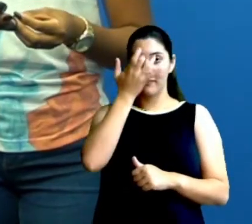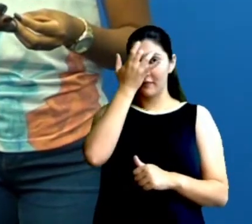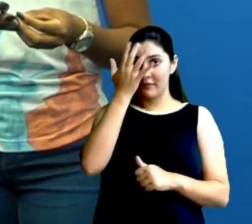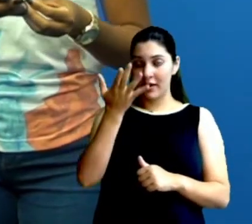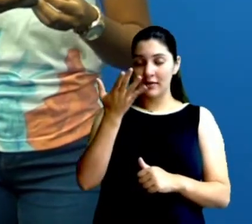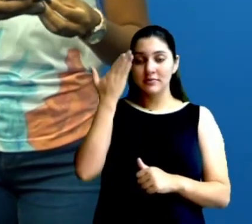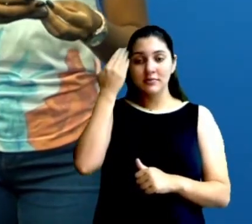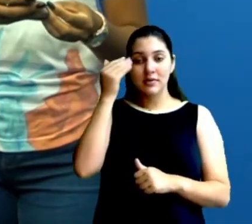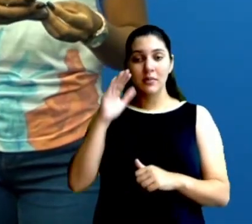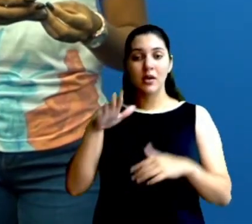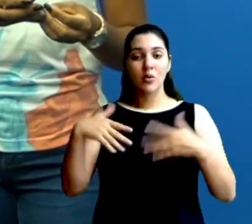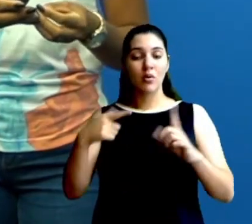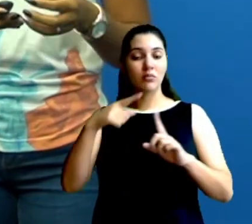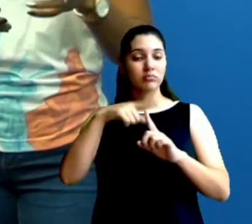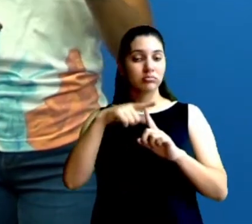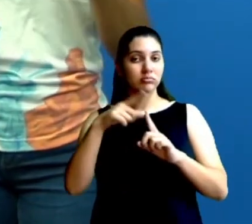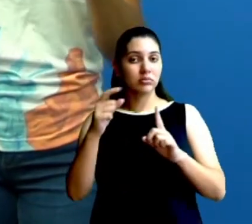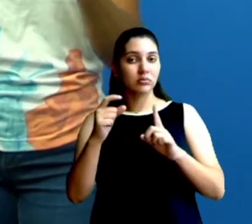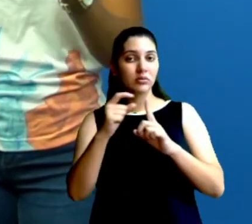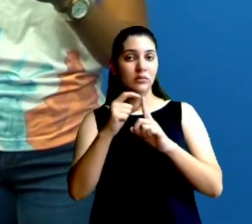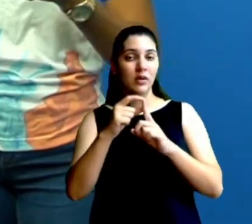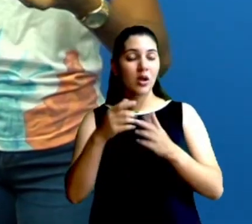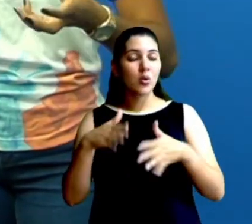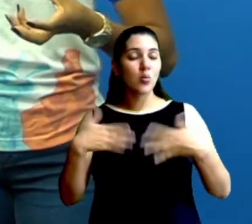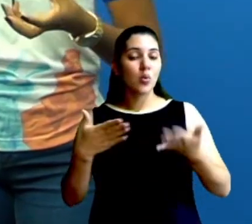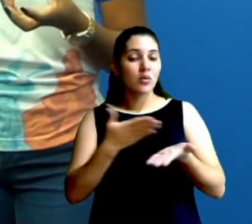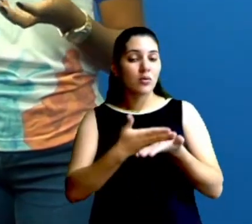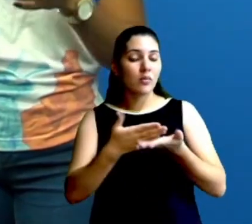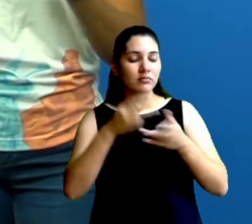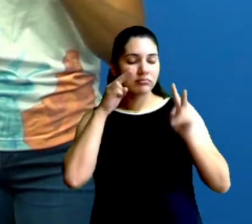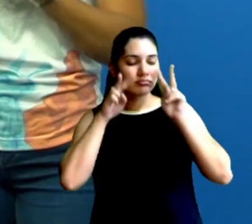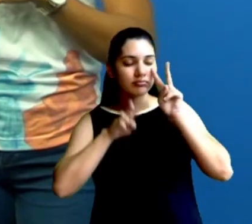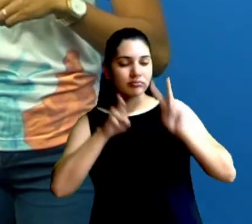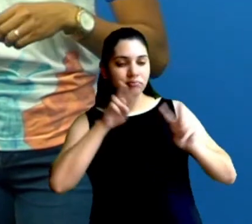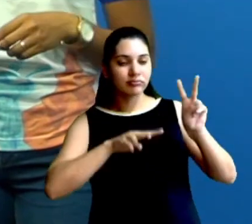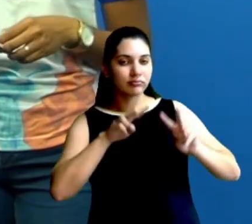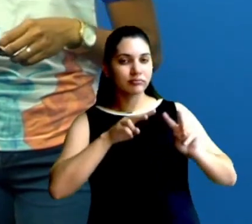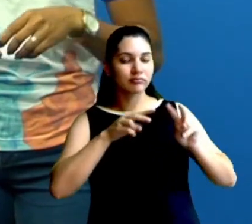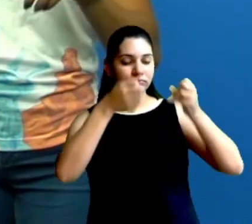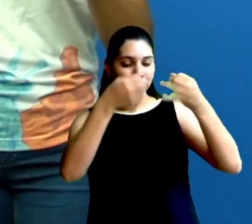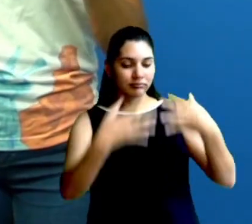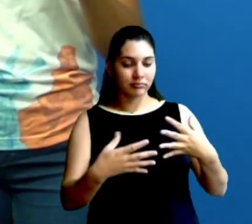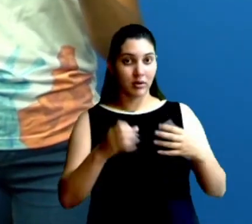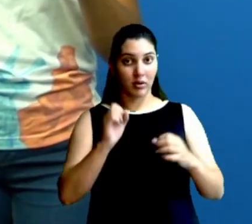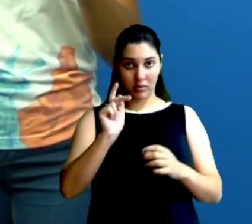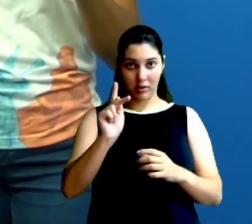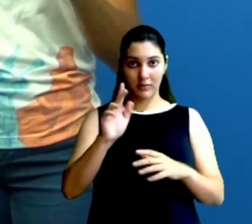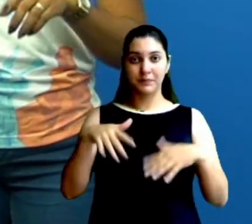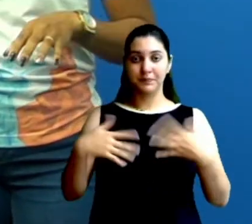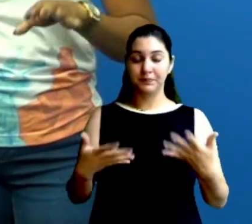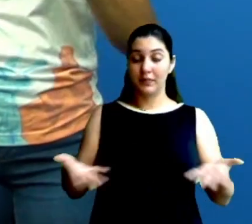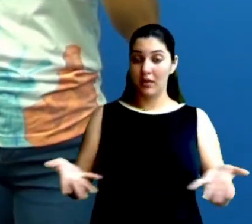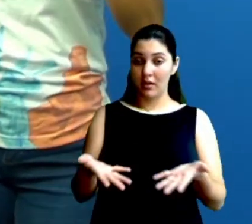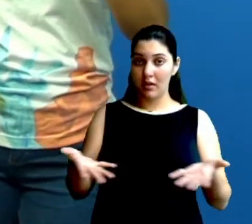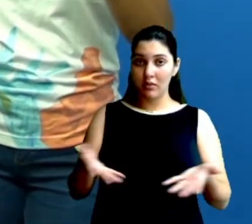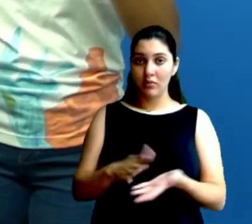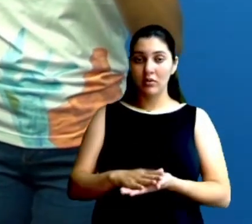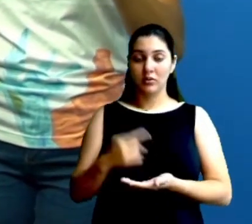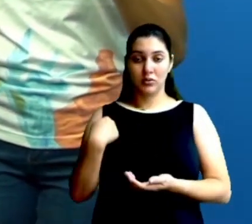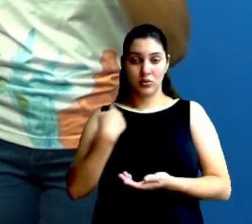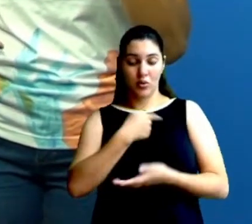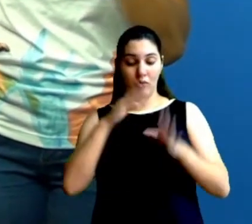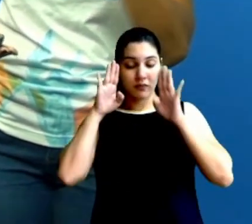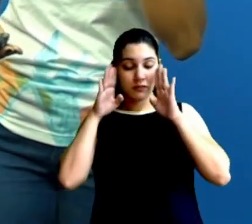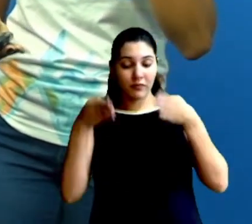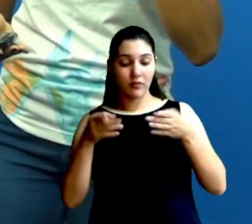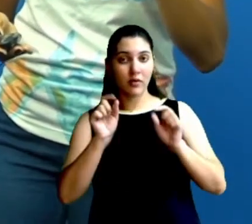você descobrir a classe de palavras quando a gente começar a ver o assunto mais a fundo. Só que agora, o nosso